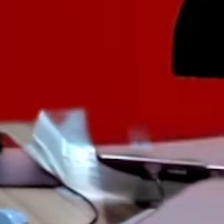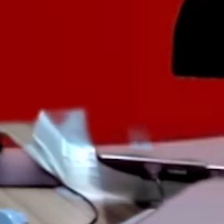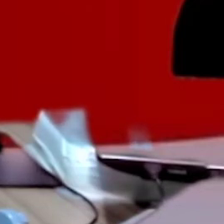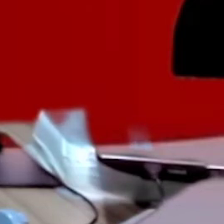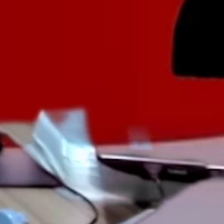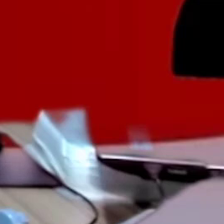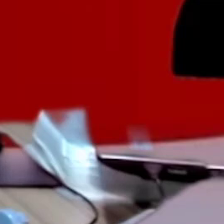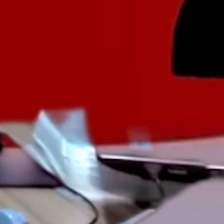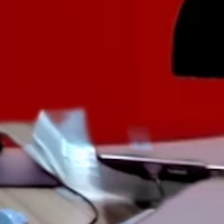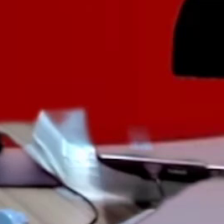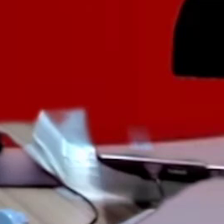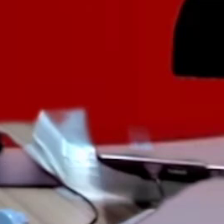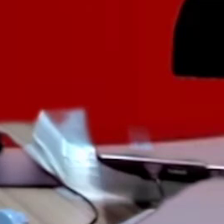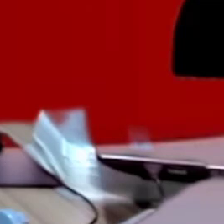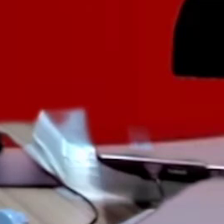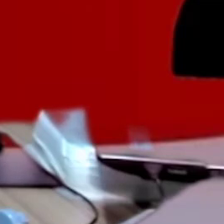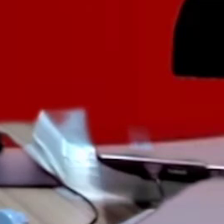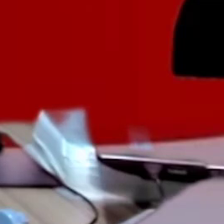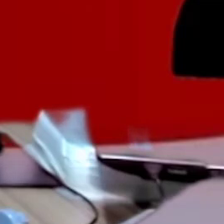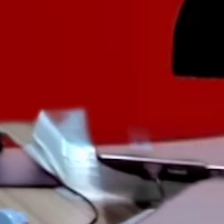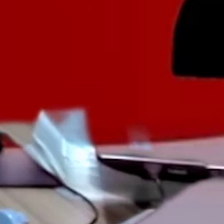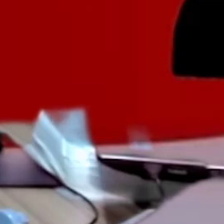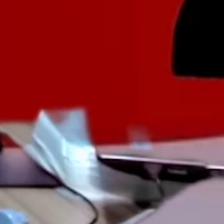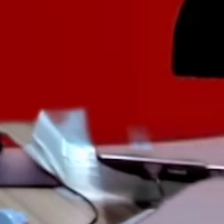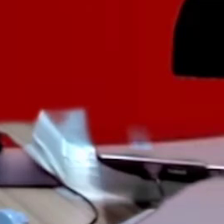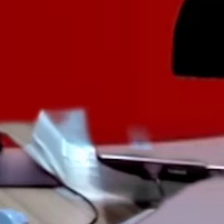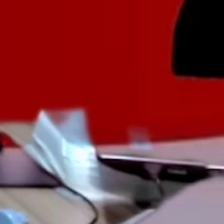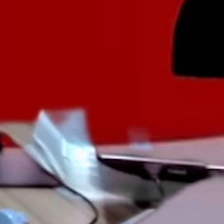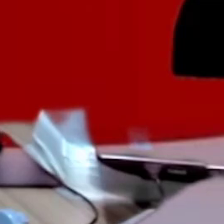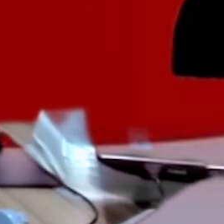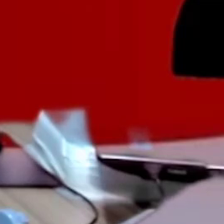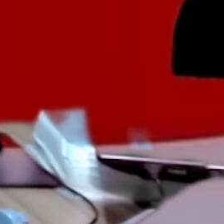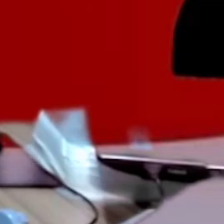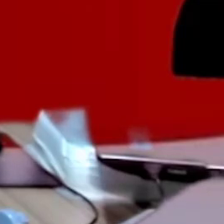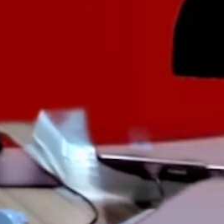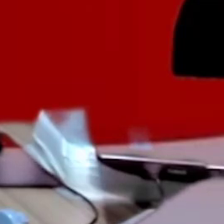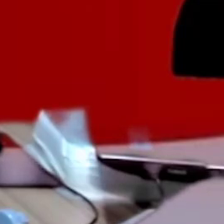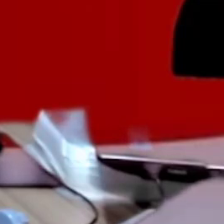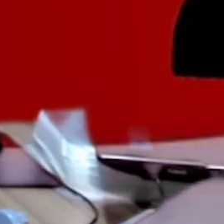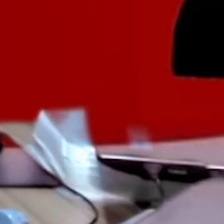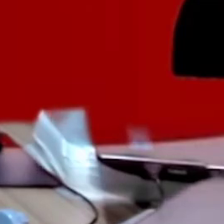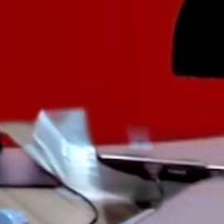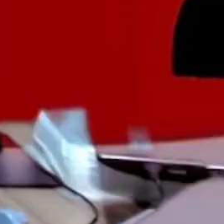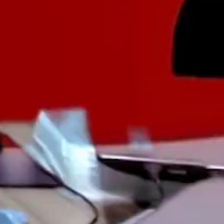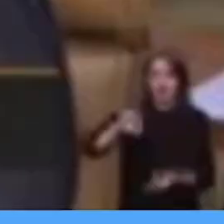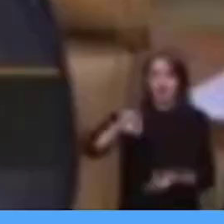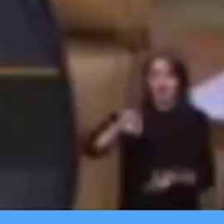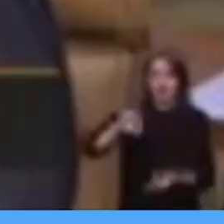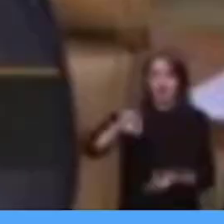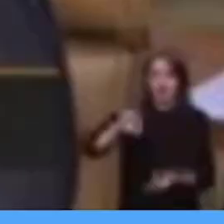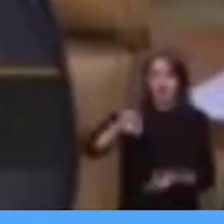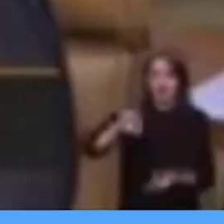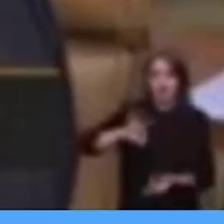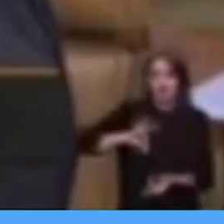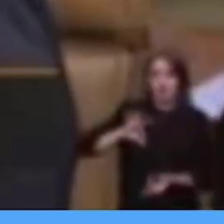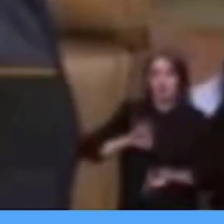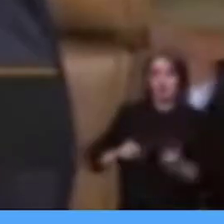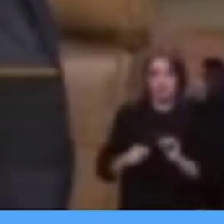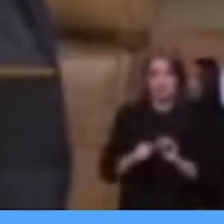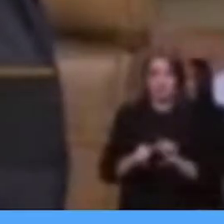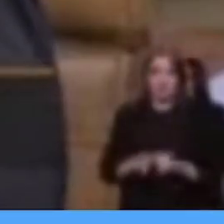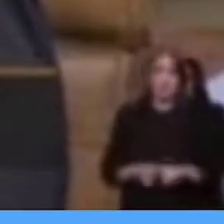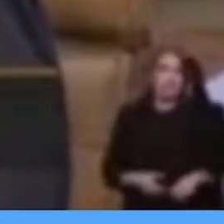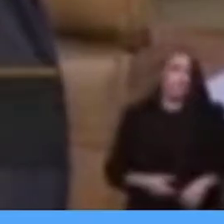Vamos à fala do ministro Alexandre de Moraes, para vocês entenderem o que realmente está acontecendo.